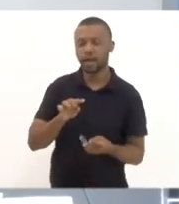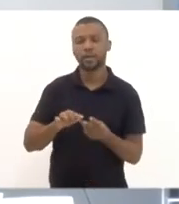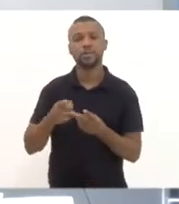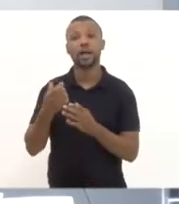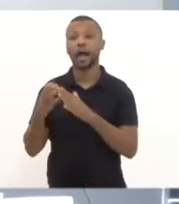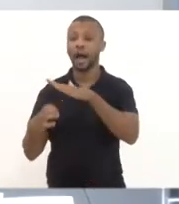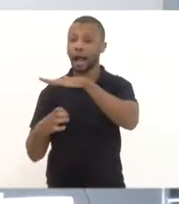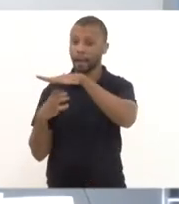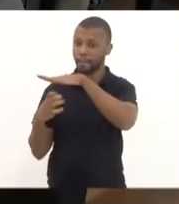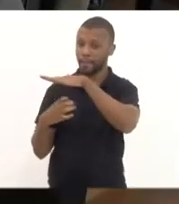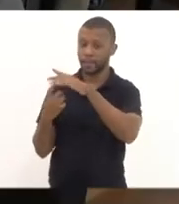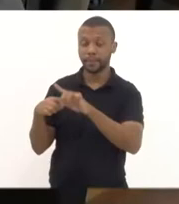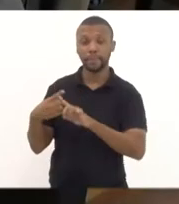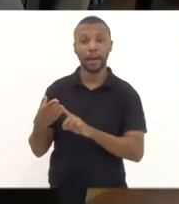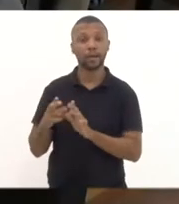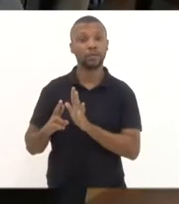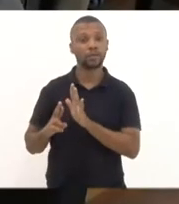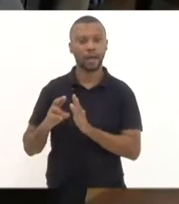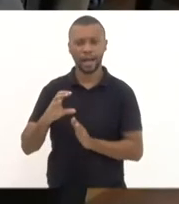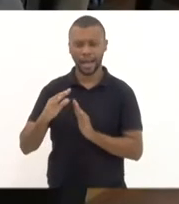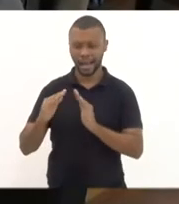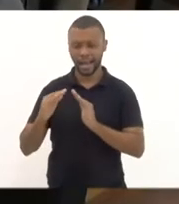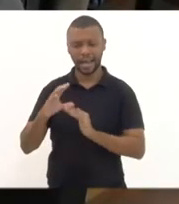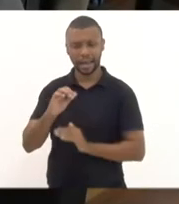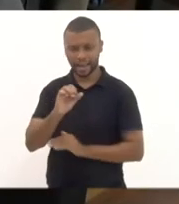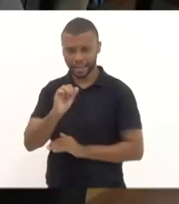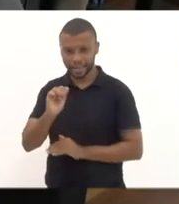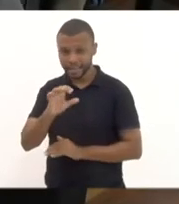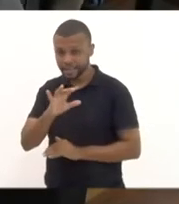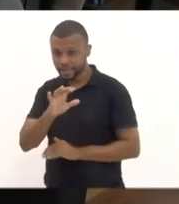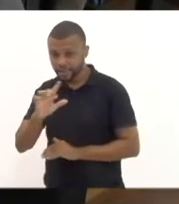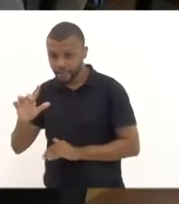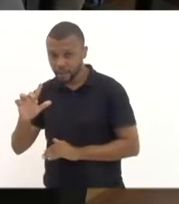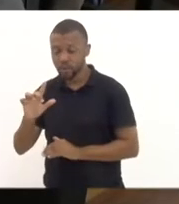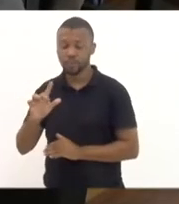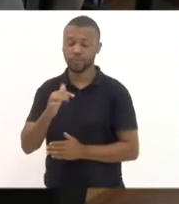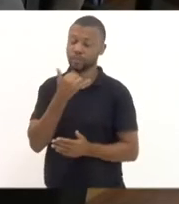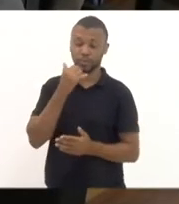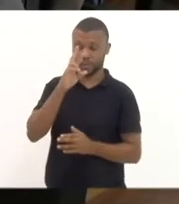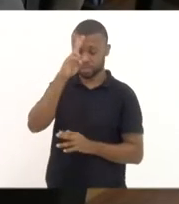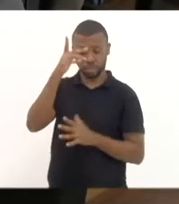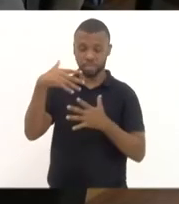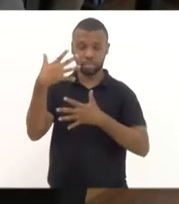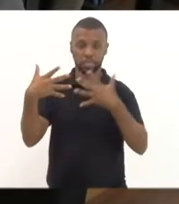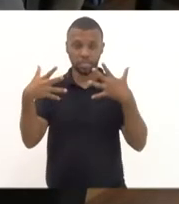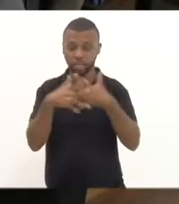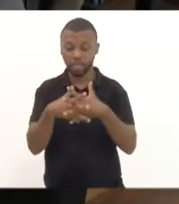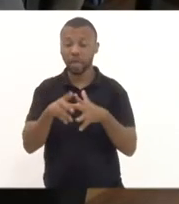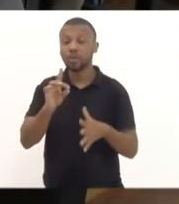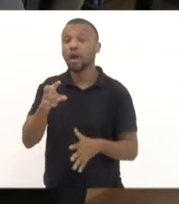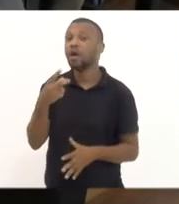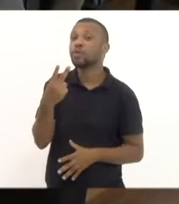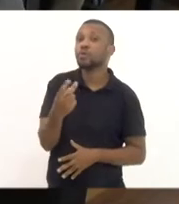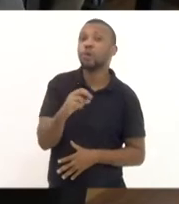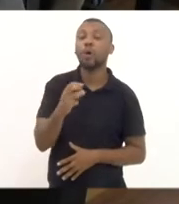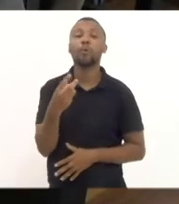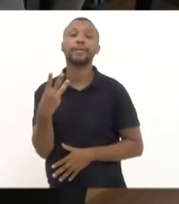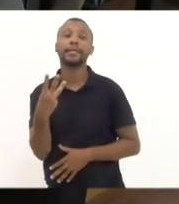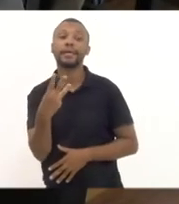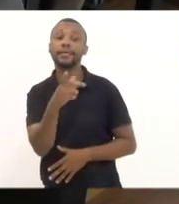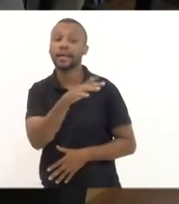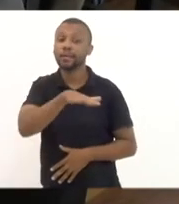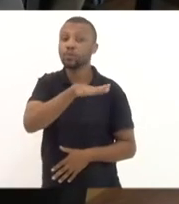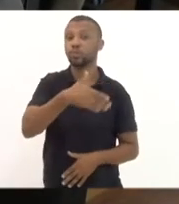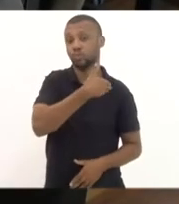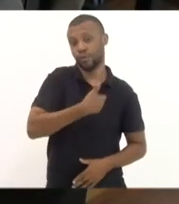e um refrigerante governo não recebeu transporte não basta 23 do do do governo do